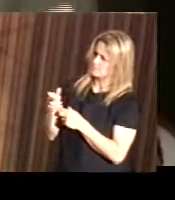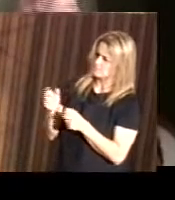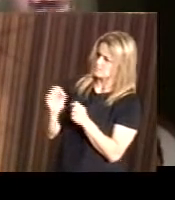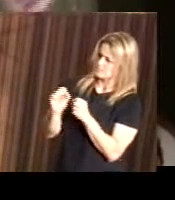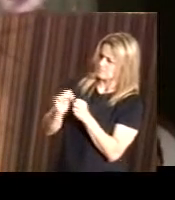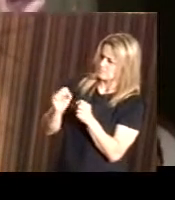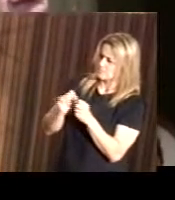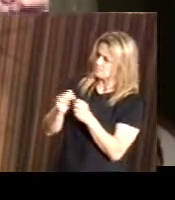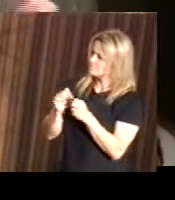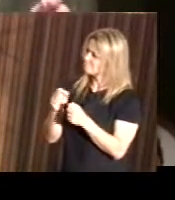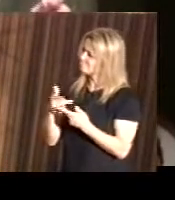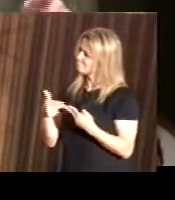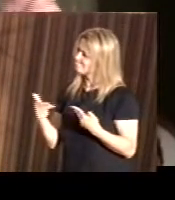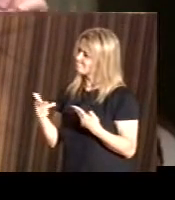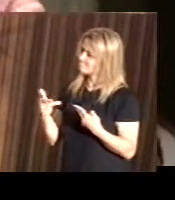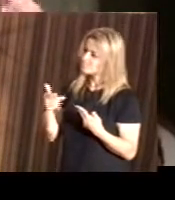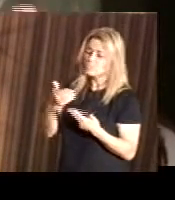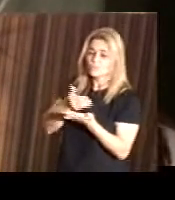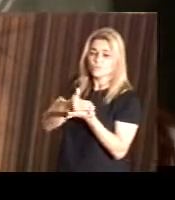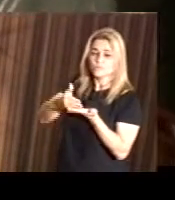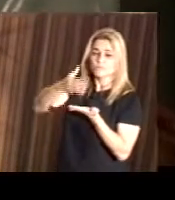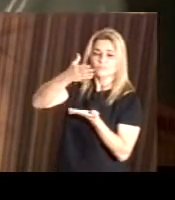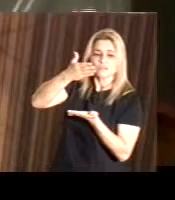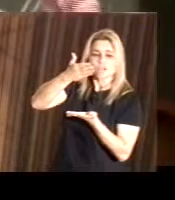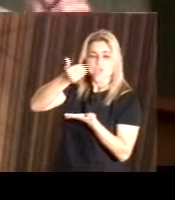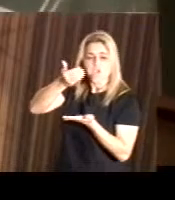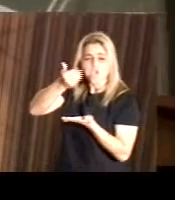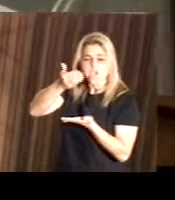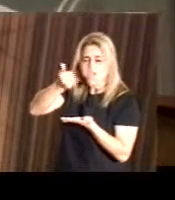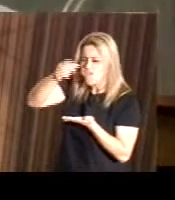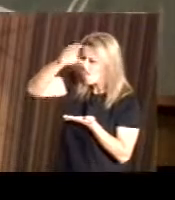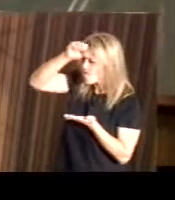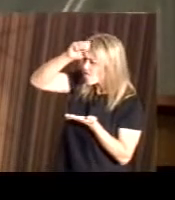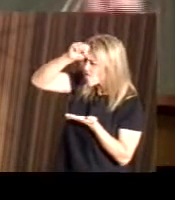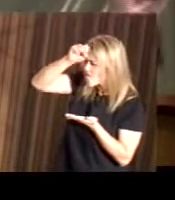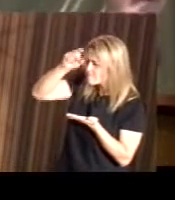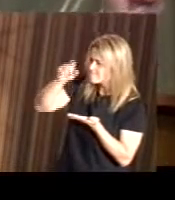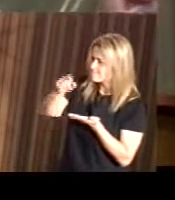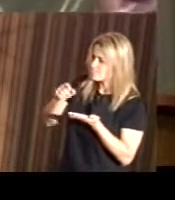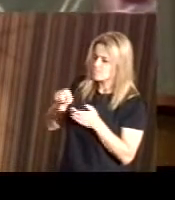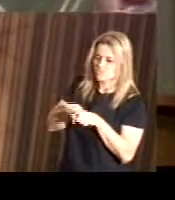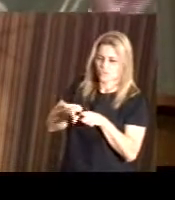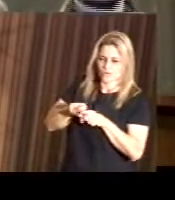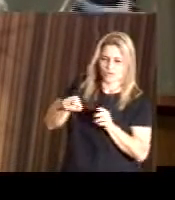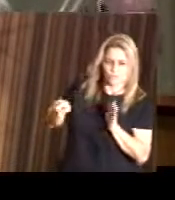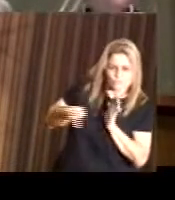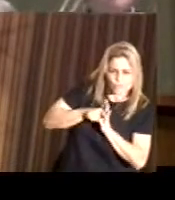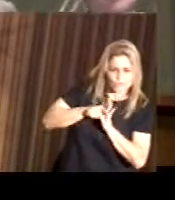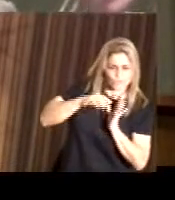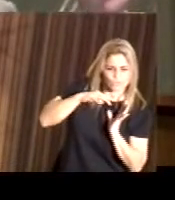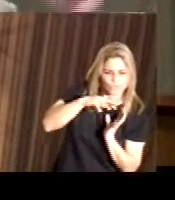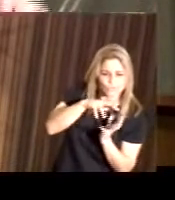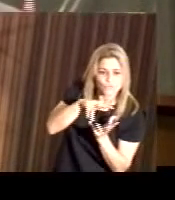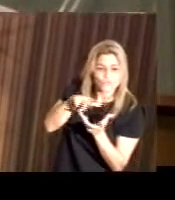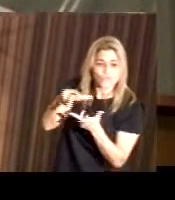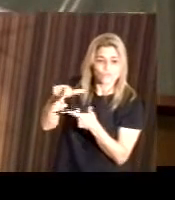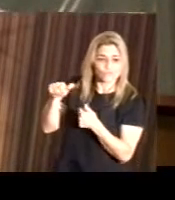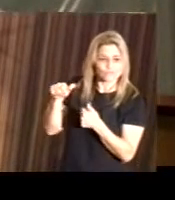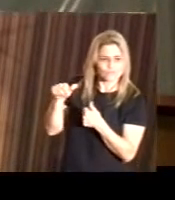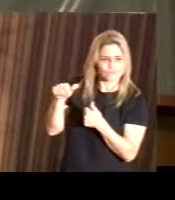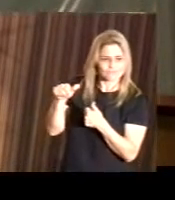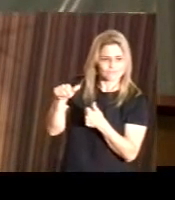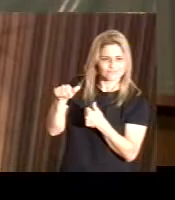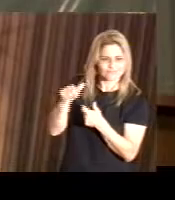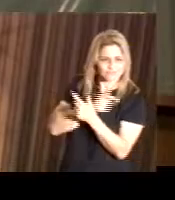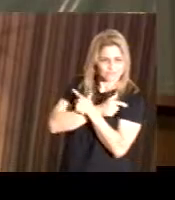experimentou, provou um pouquinho do sabor e do jeitão de viver do mundo daquele tempo e